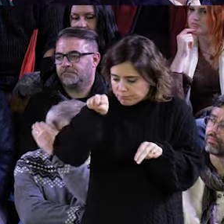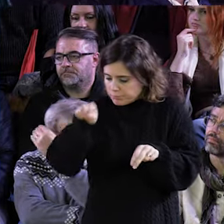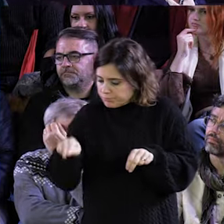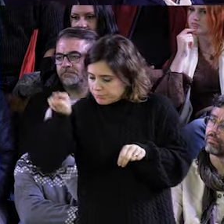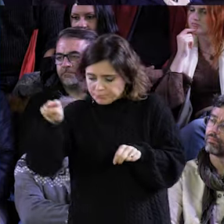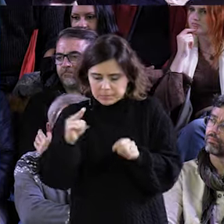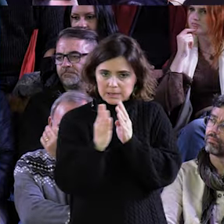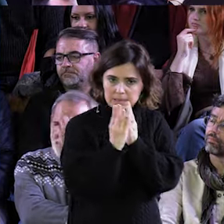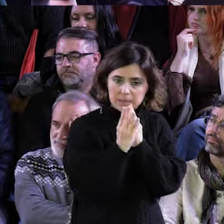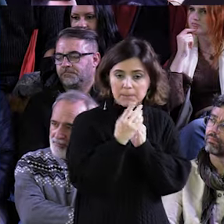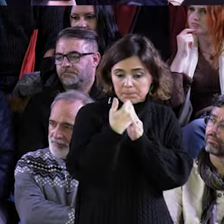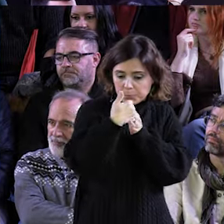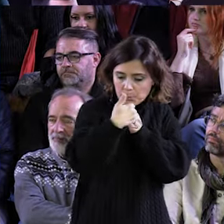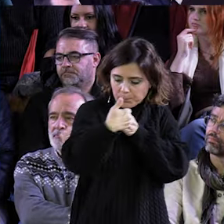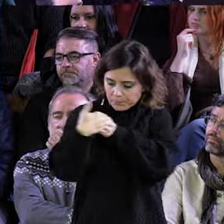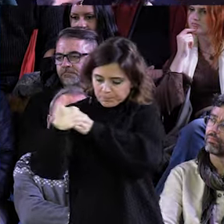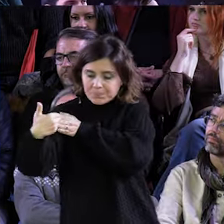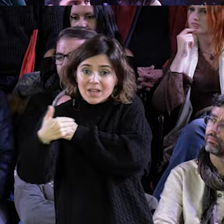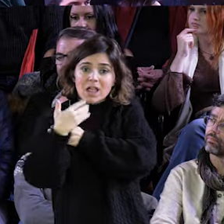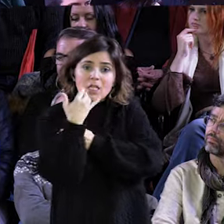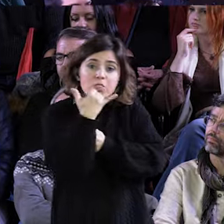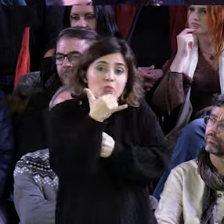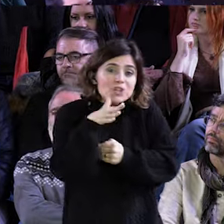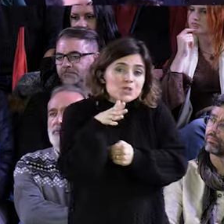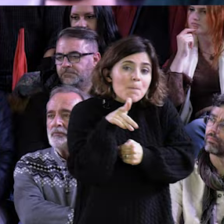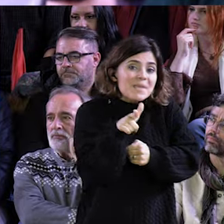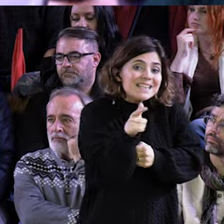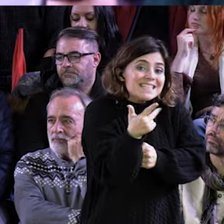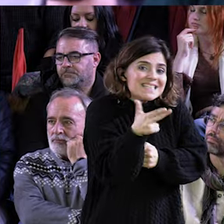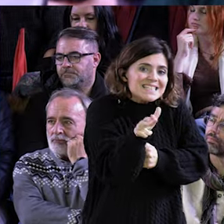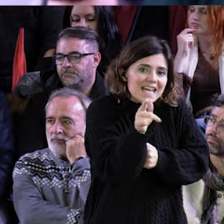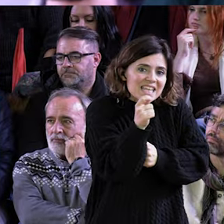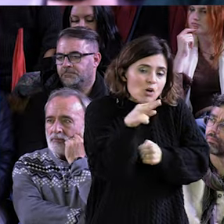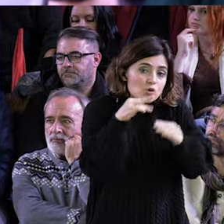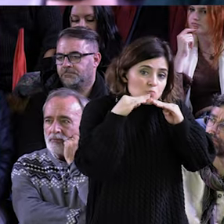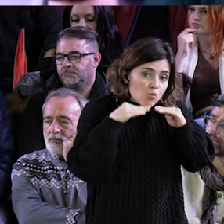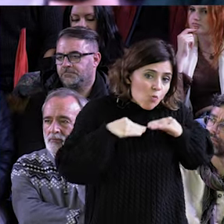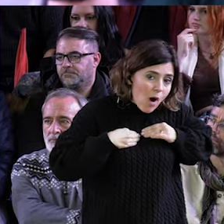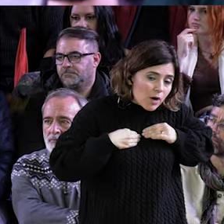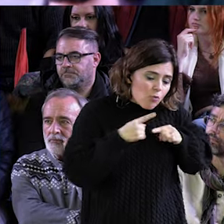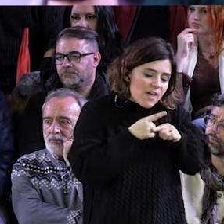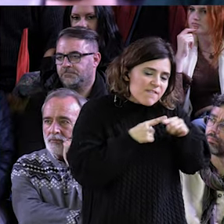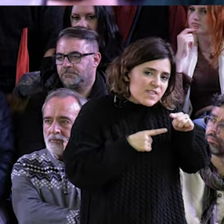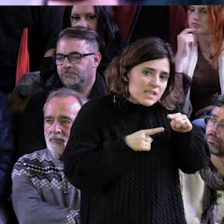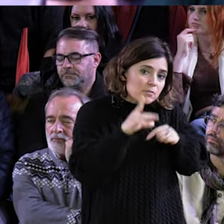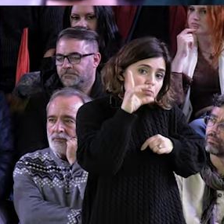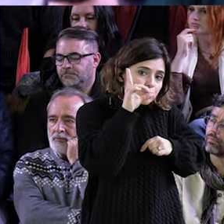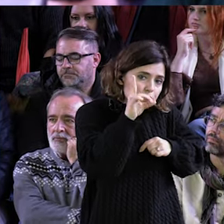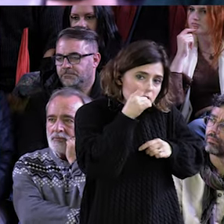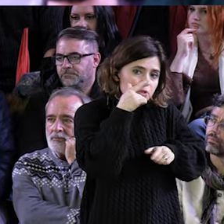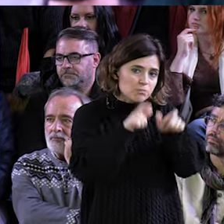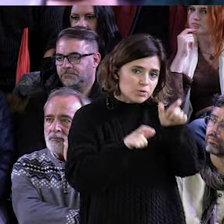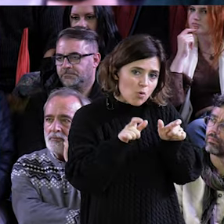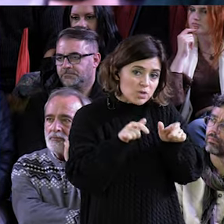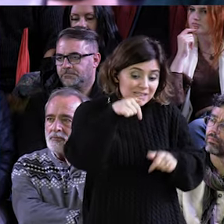3 beliches, 2 andares, 2 biombos no meio. 2.100 euros por mês num quarto a dividir por 6. Aqui no Porto. E ainda